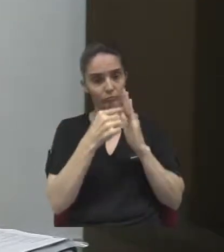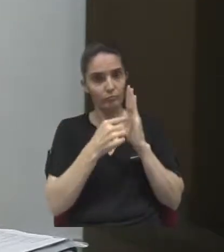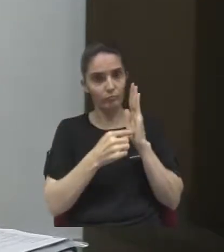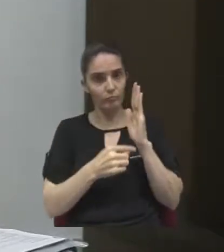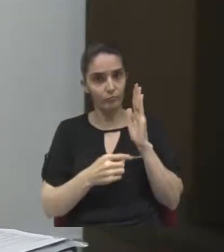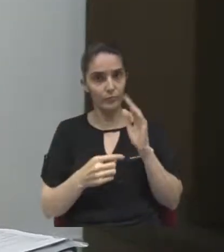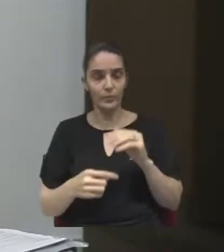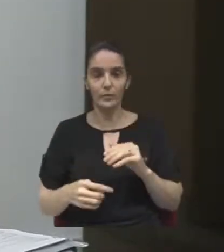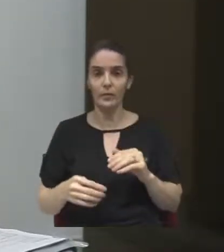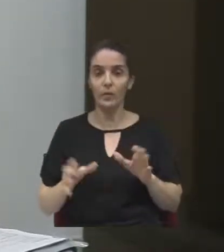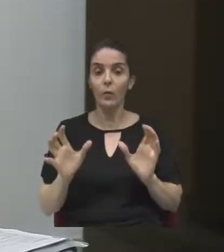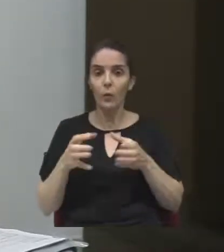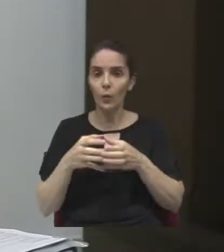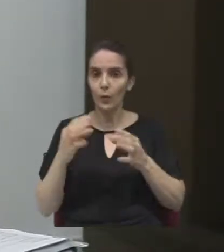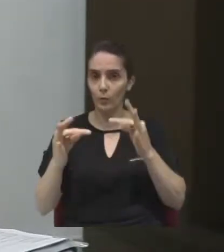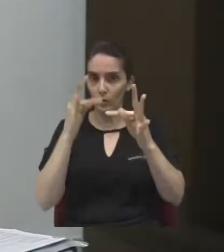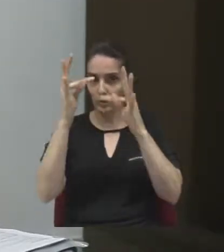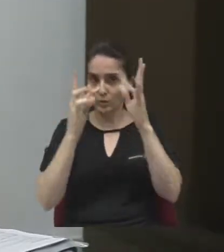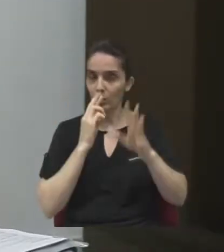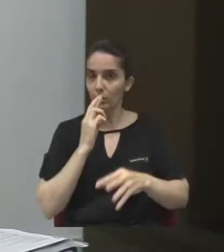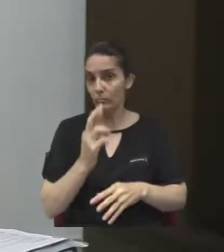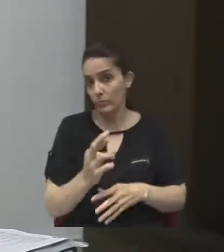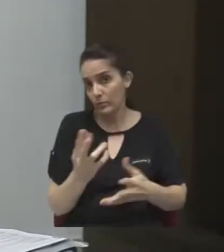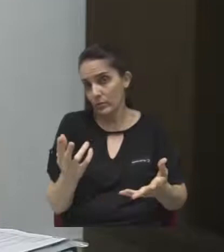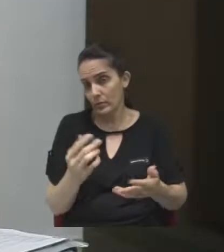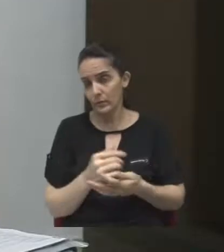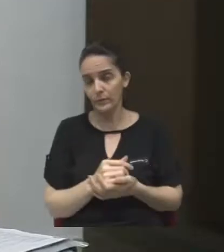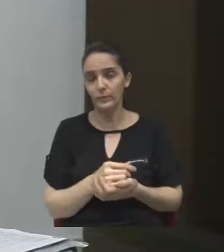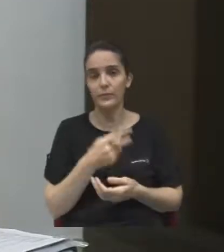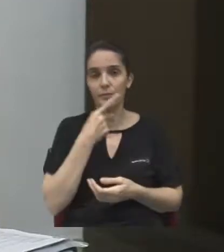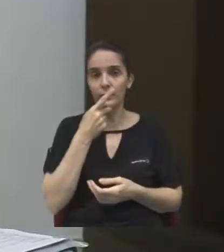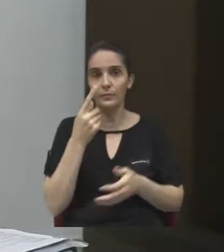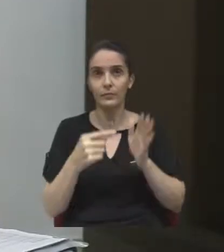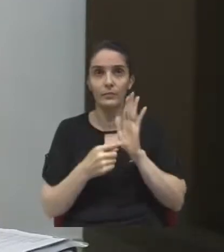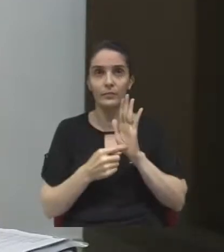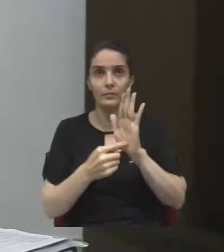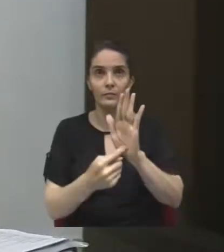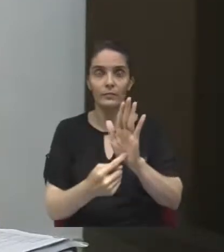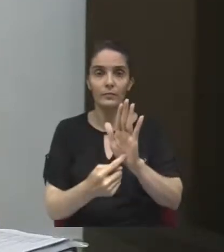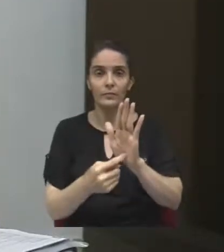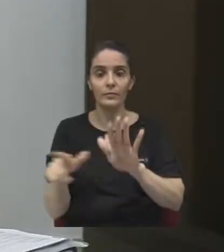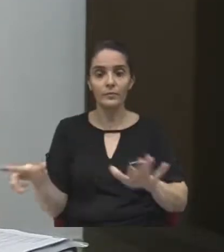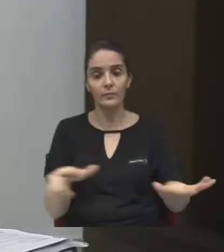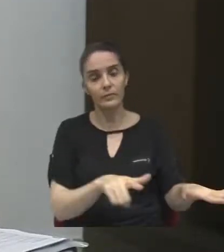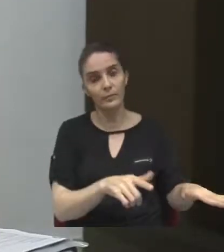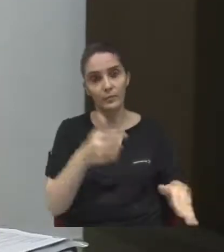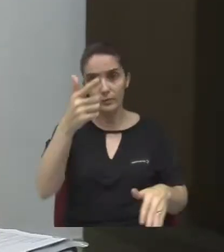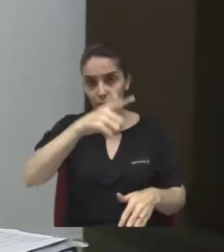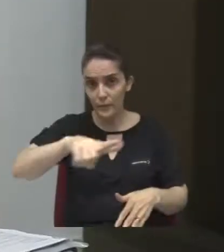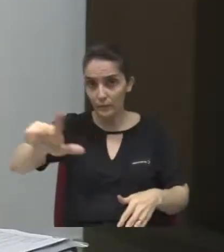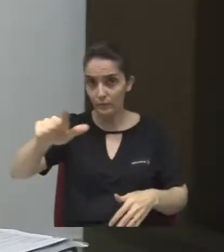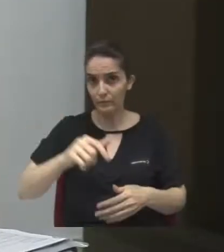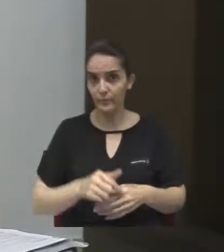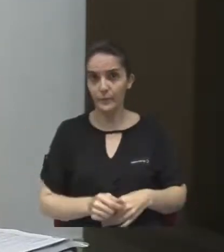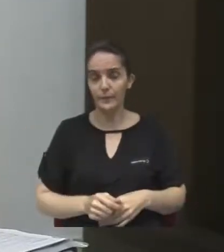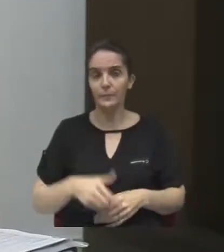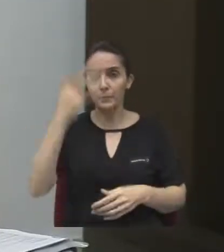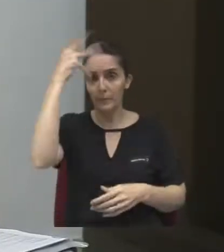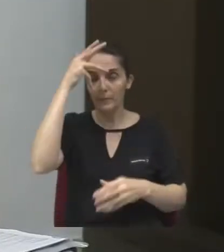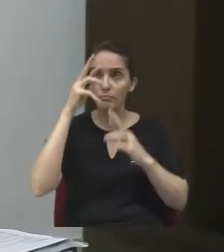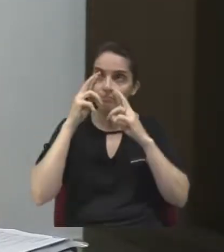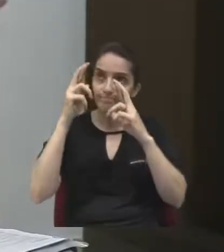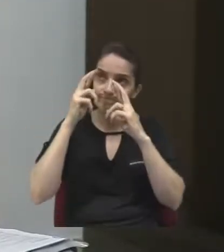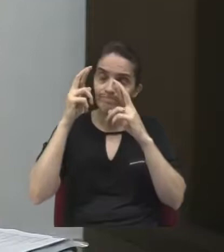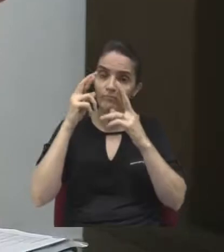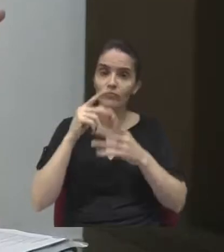equipe técnica tem me colocado. E diz que apresentará, provavelmente, a semana que vem, o que eu espero realmente, para que a gente possa, pelo